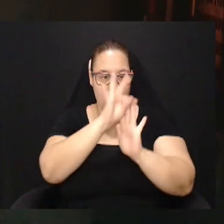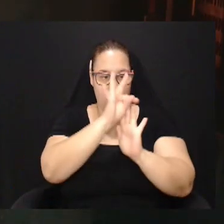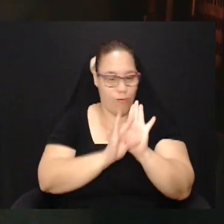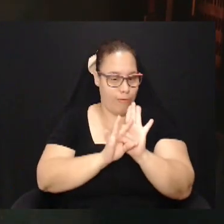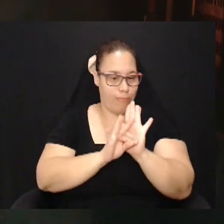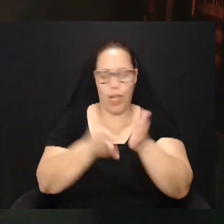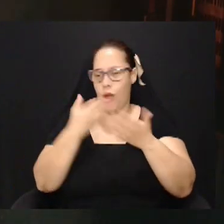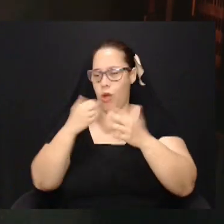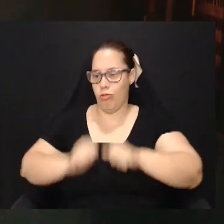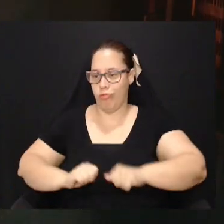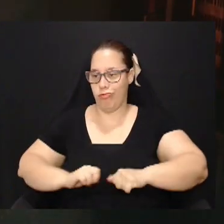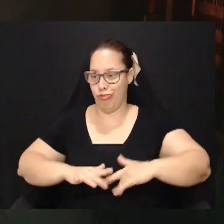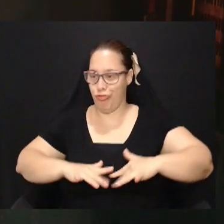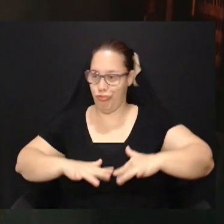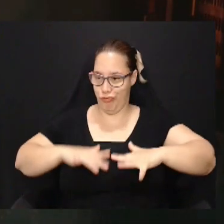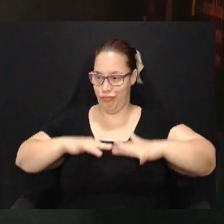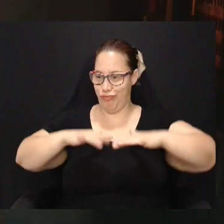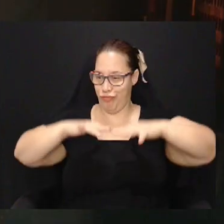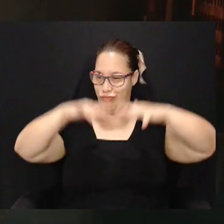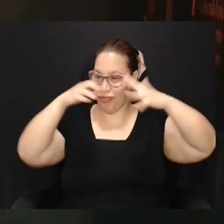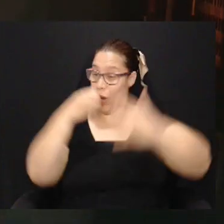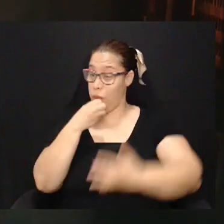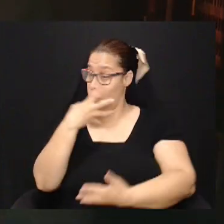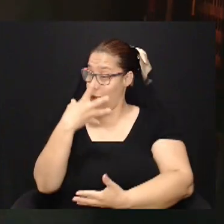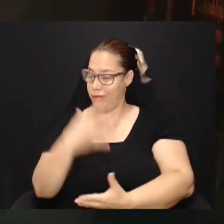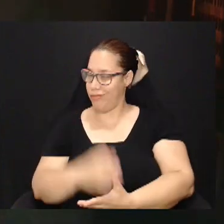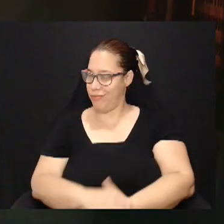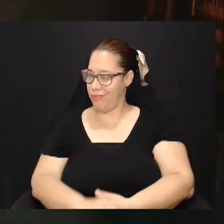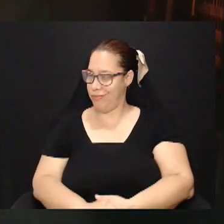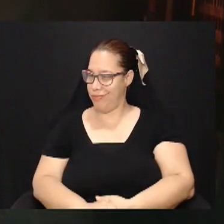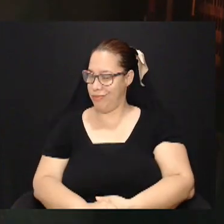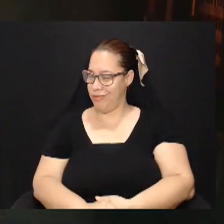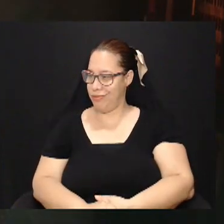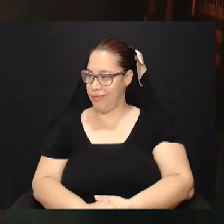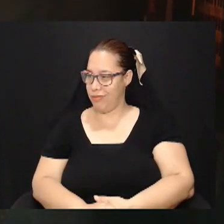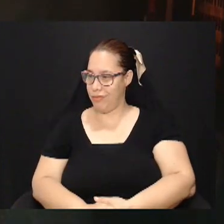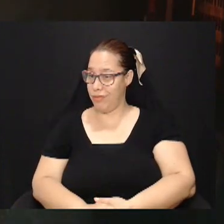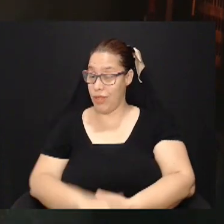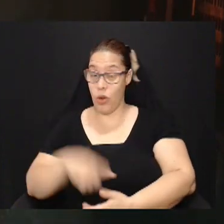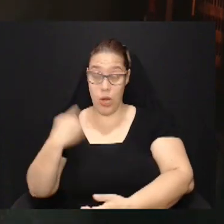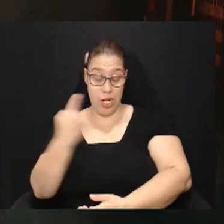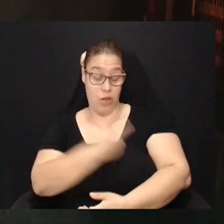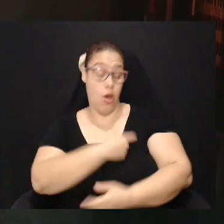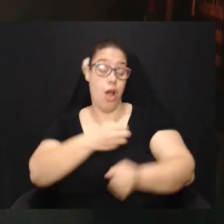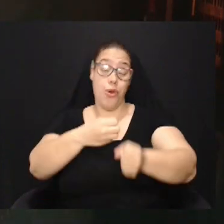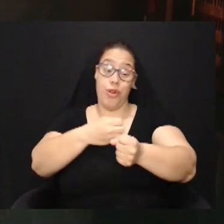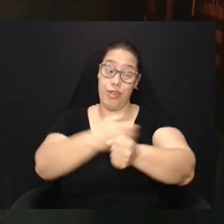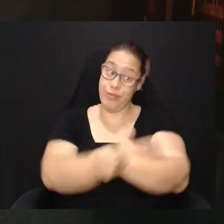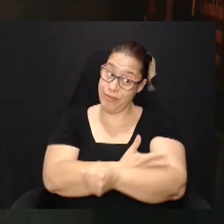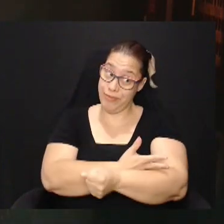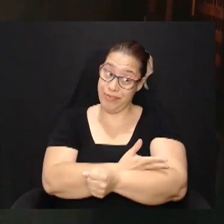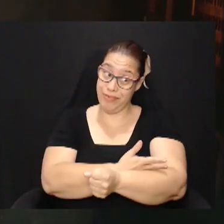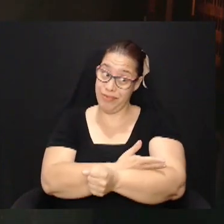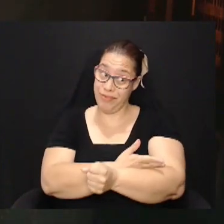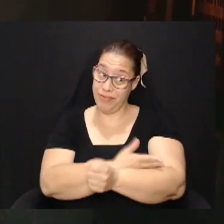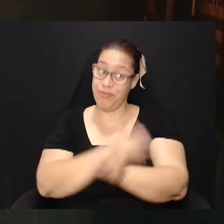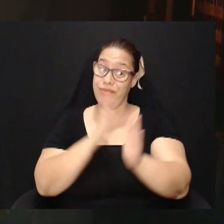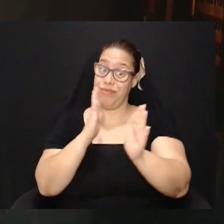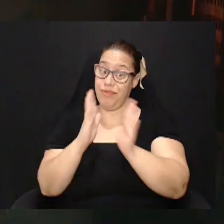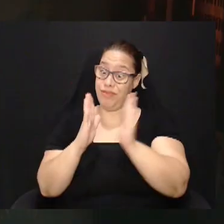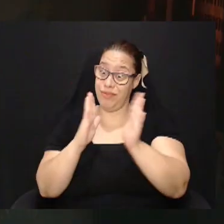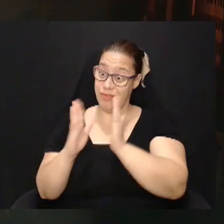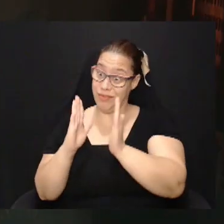e é tão gostoso, né? Porque são as nossas emoções, né? A todo momento. em todo lugar,